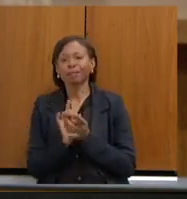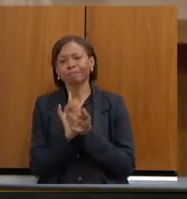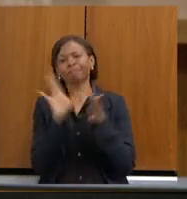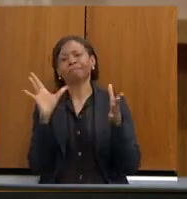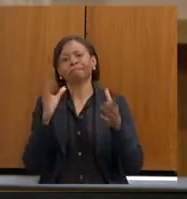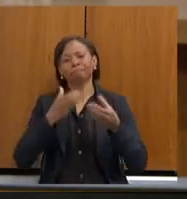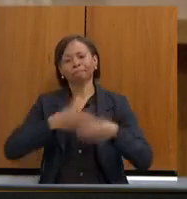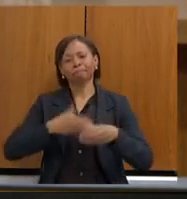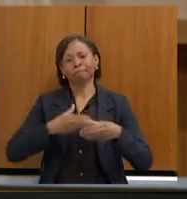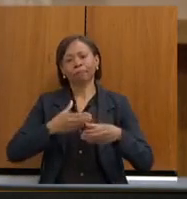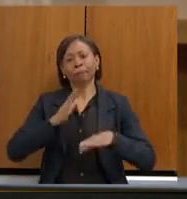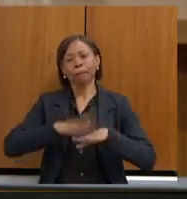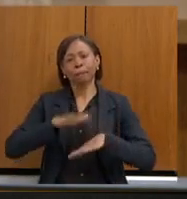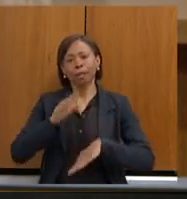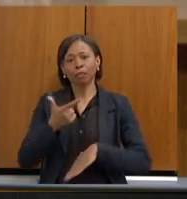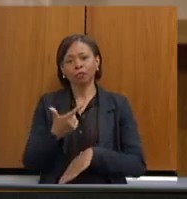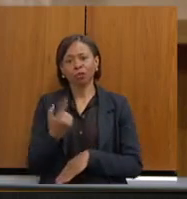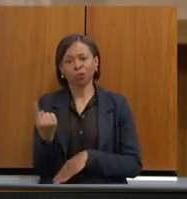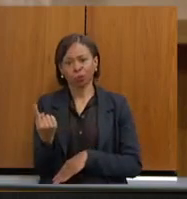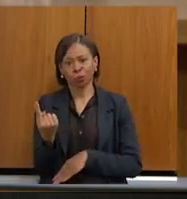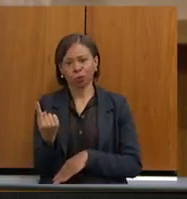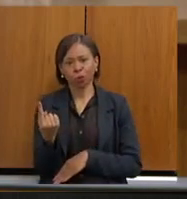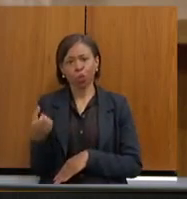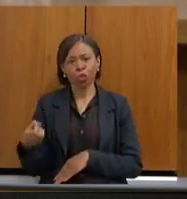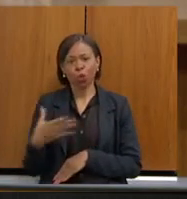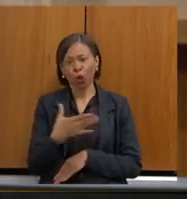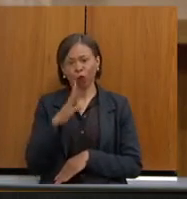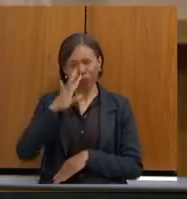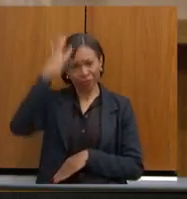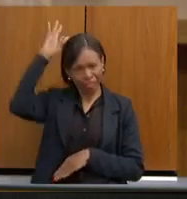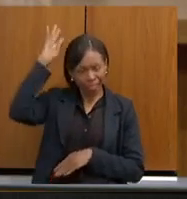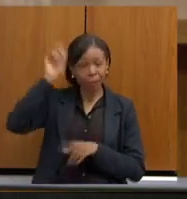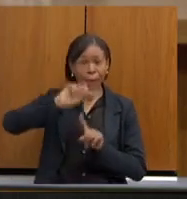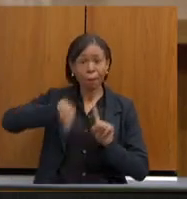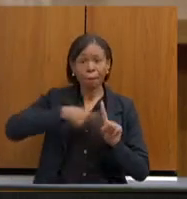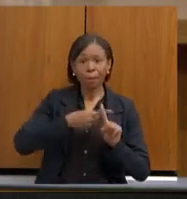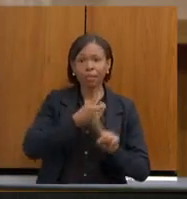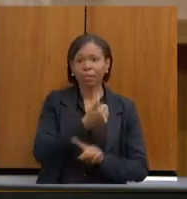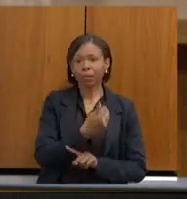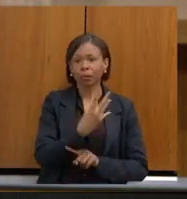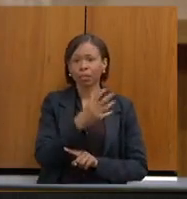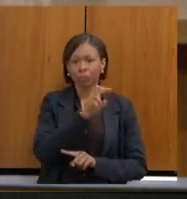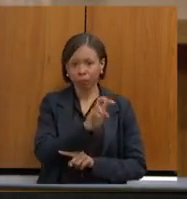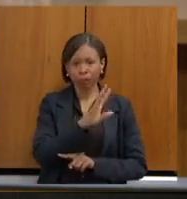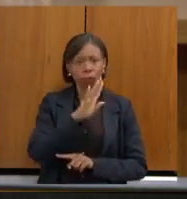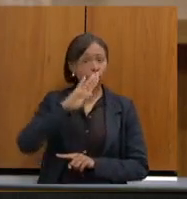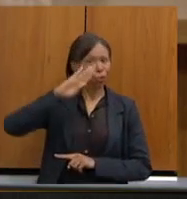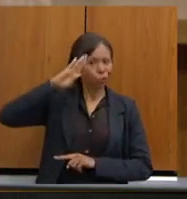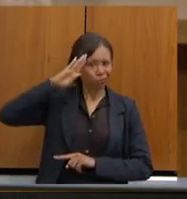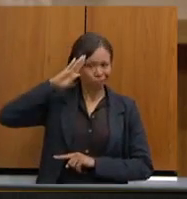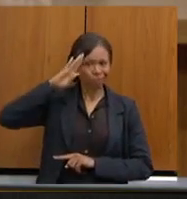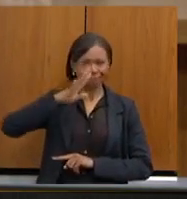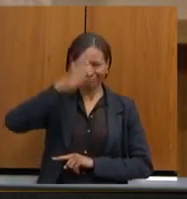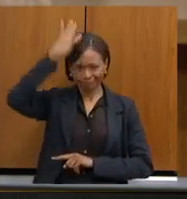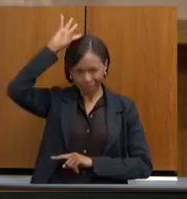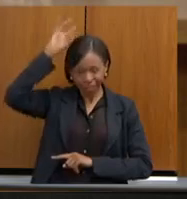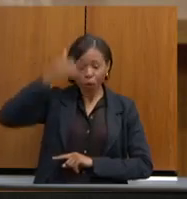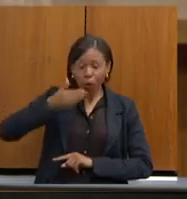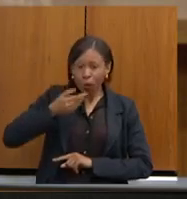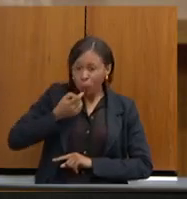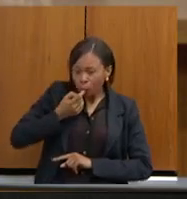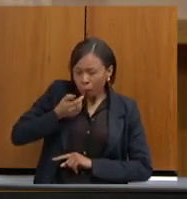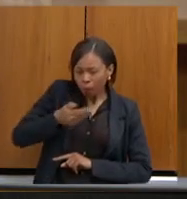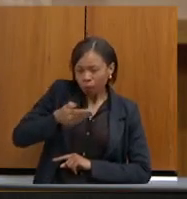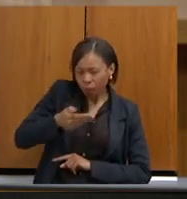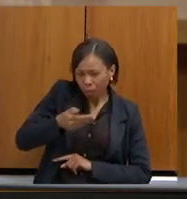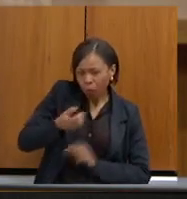novos Cadetes e 145 soldados então nós estamos aí para em breve colocar um